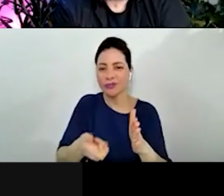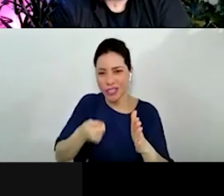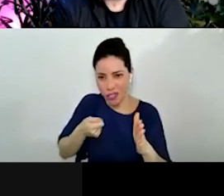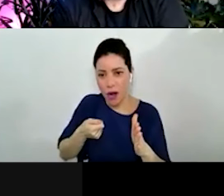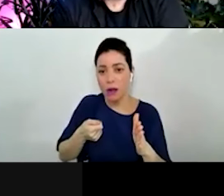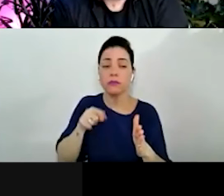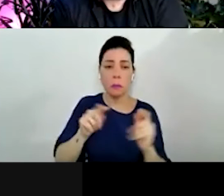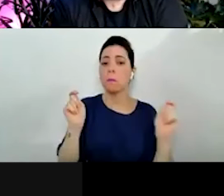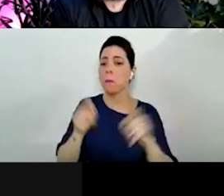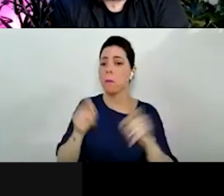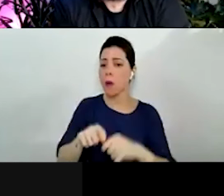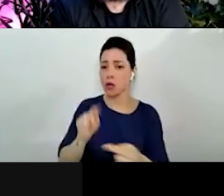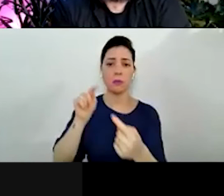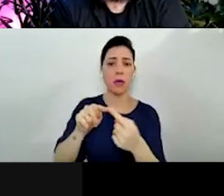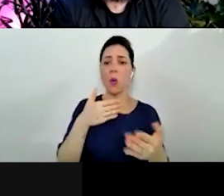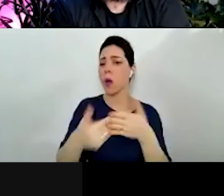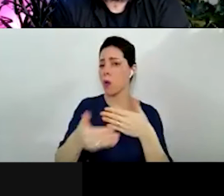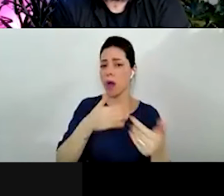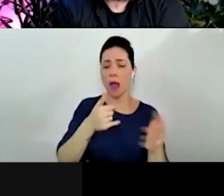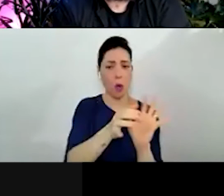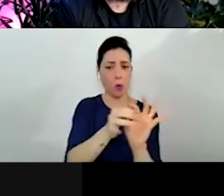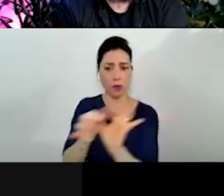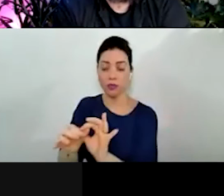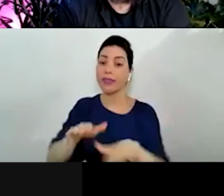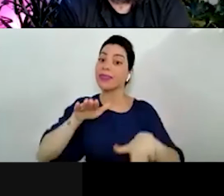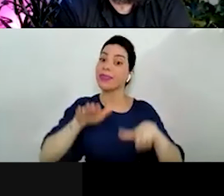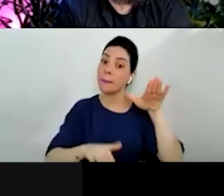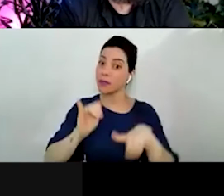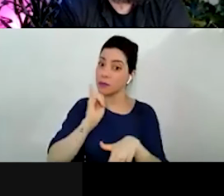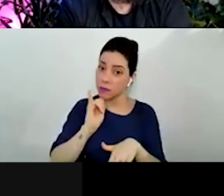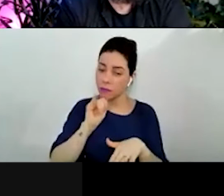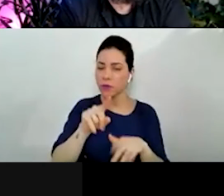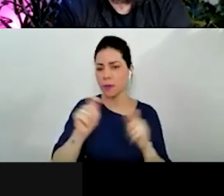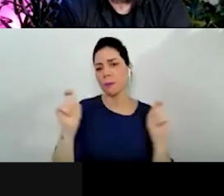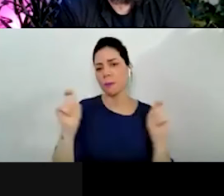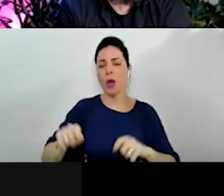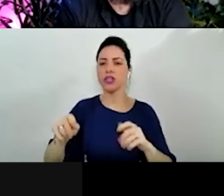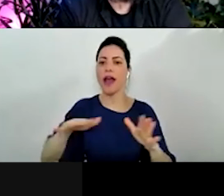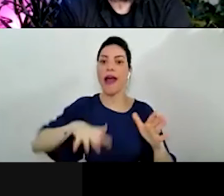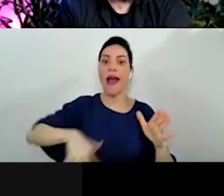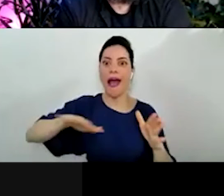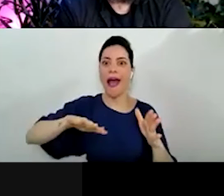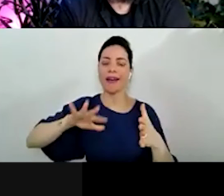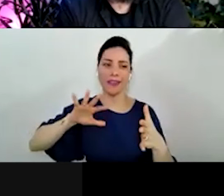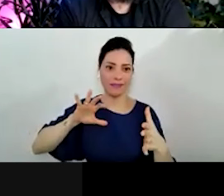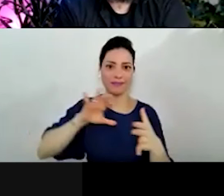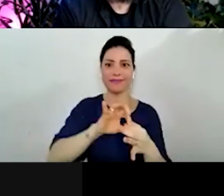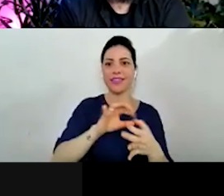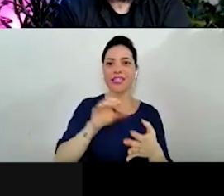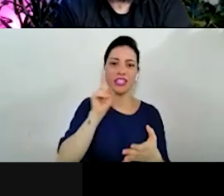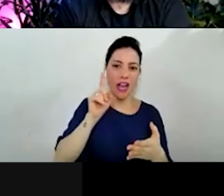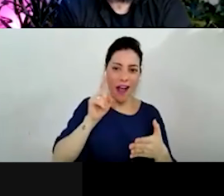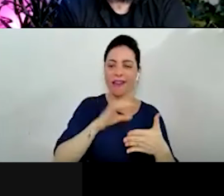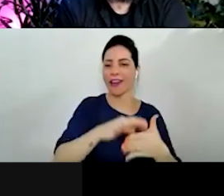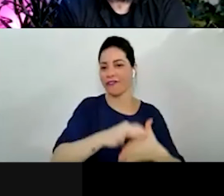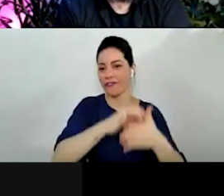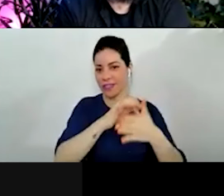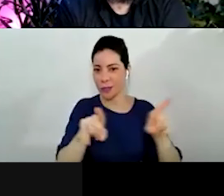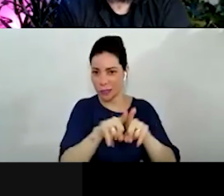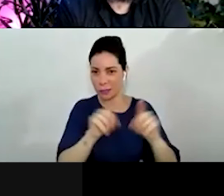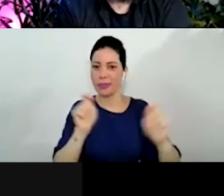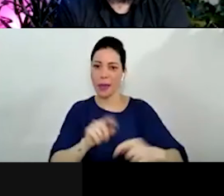em qualquer tipo de situação dependendo do caso você consegue até trazer exportar para o meio físico também ela é